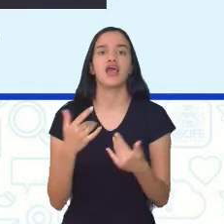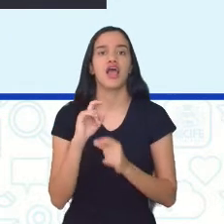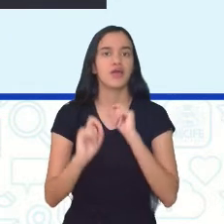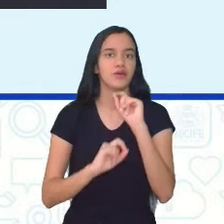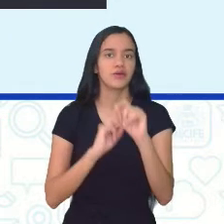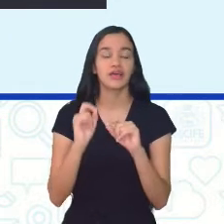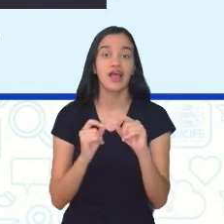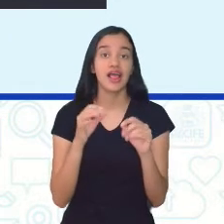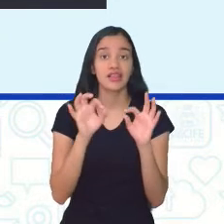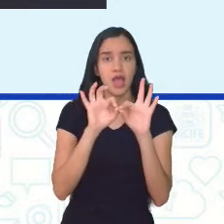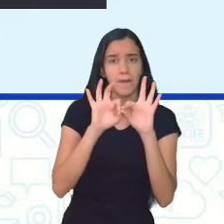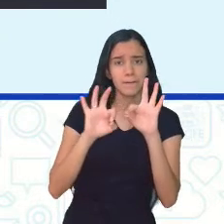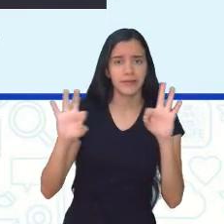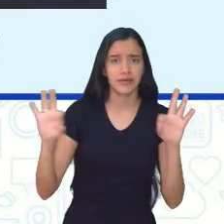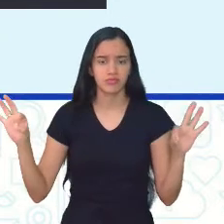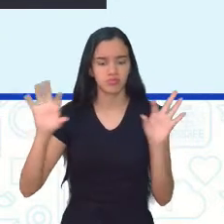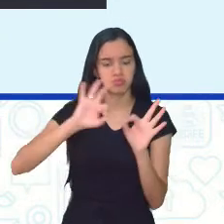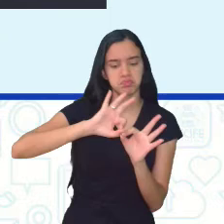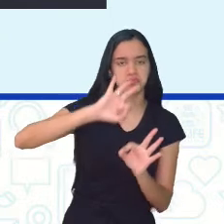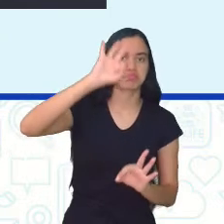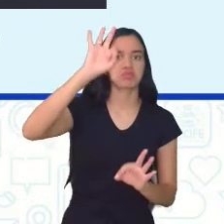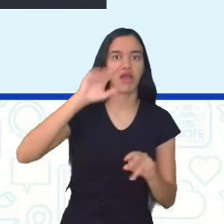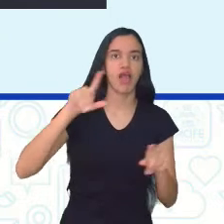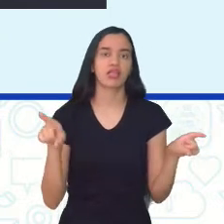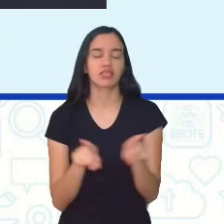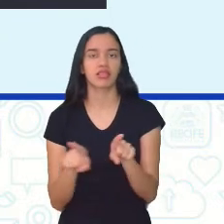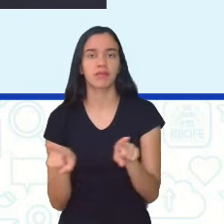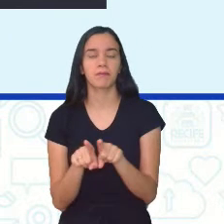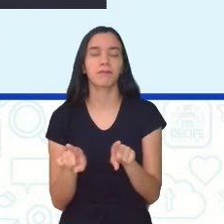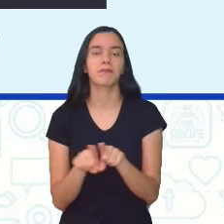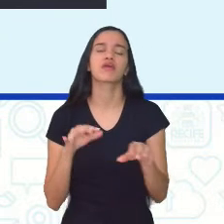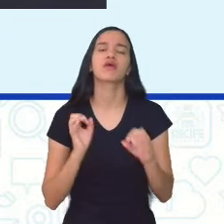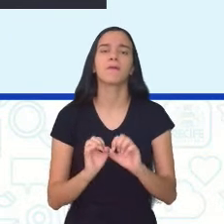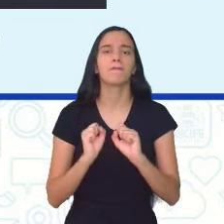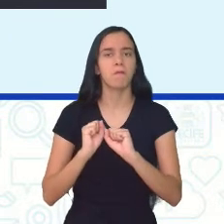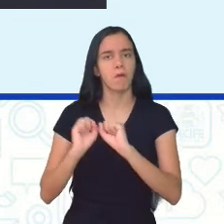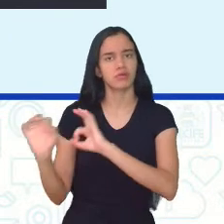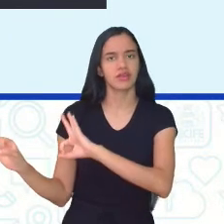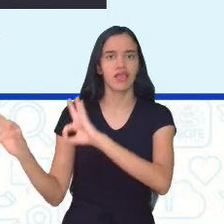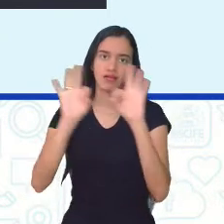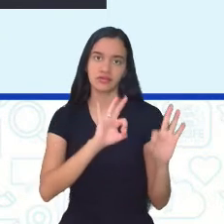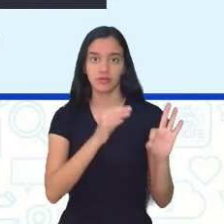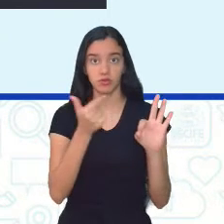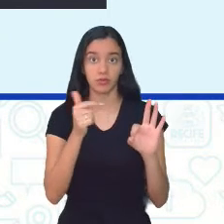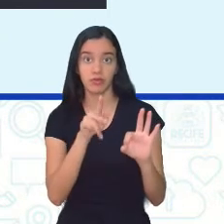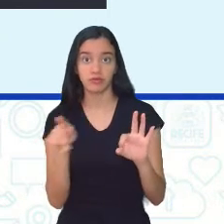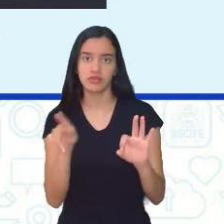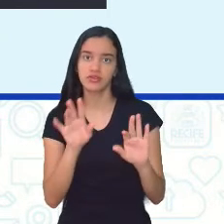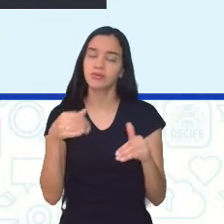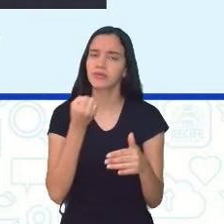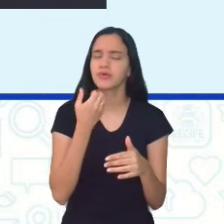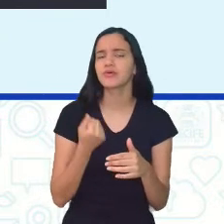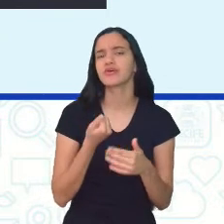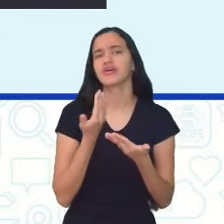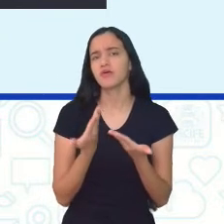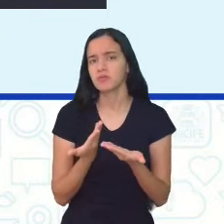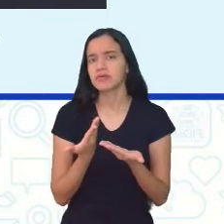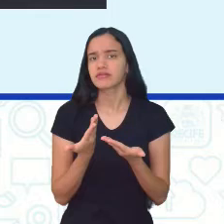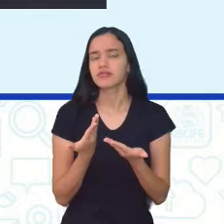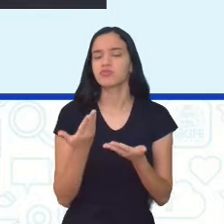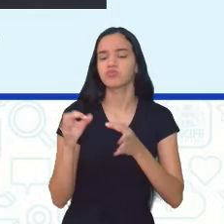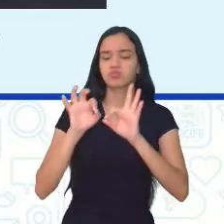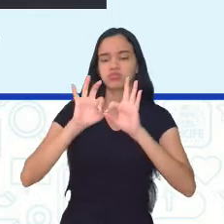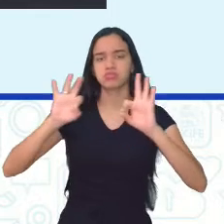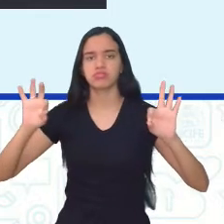Que até a medida de comprimento você também pode assistir com outro professor. Bom, e essa medida de comprimento,